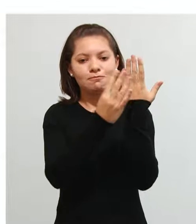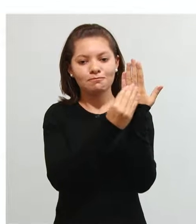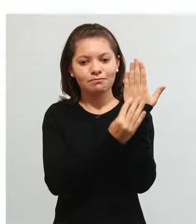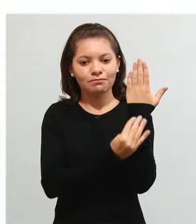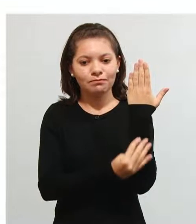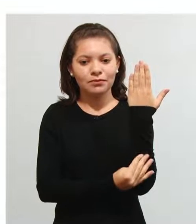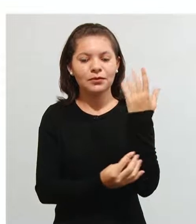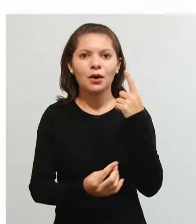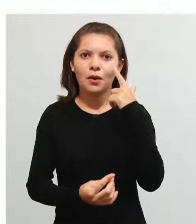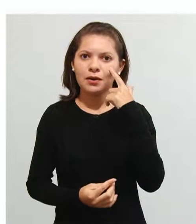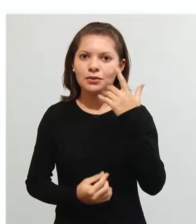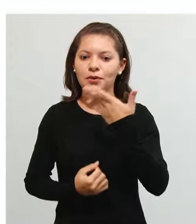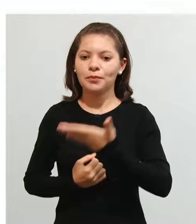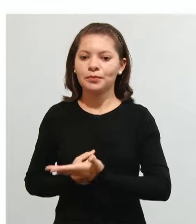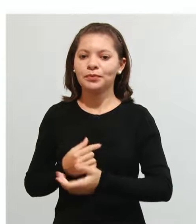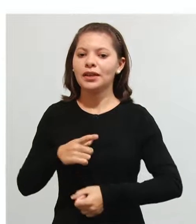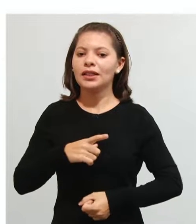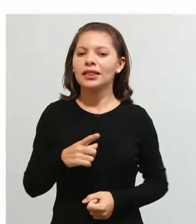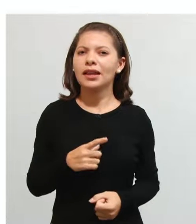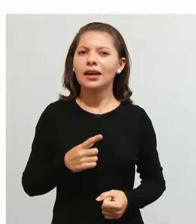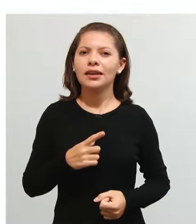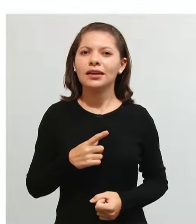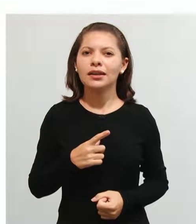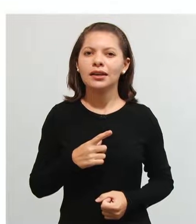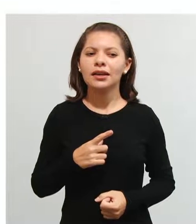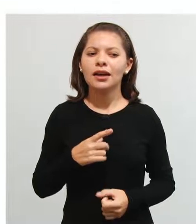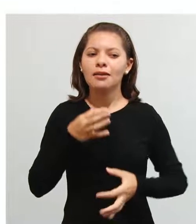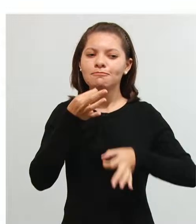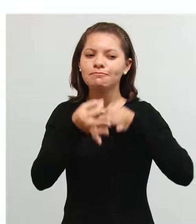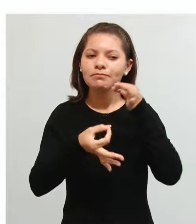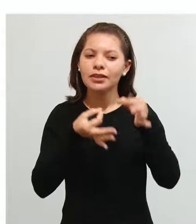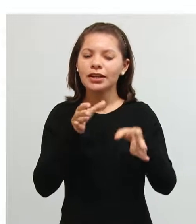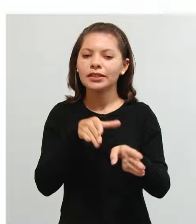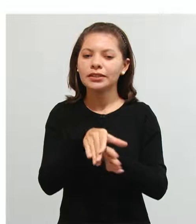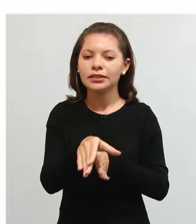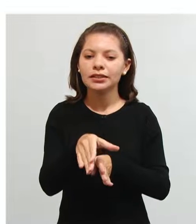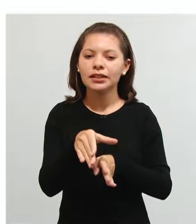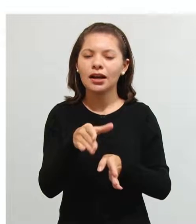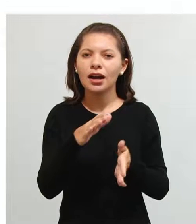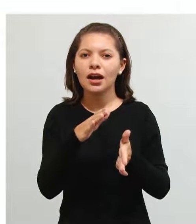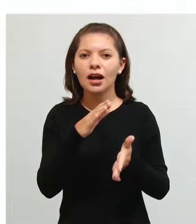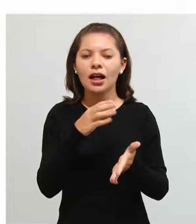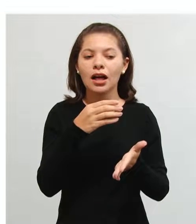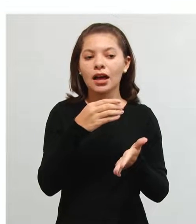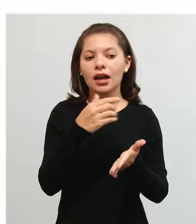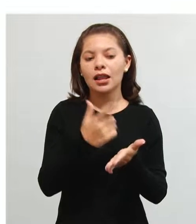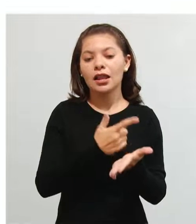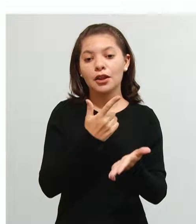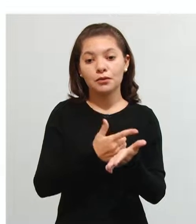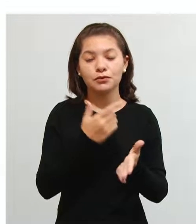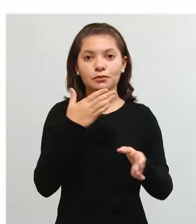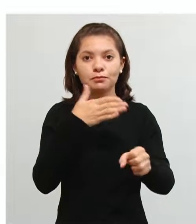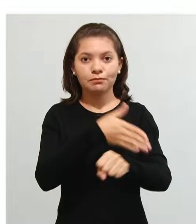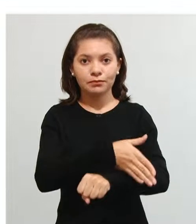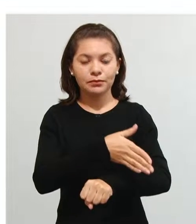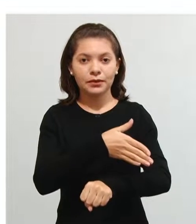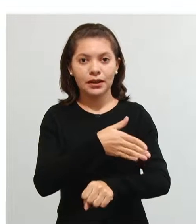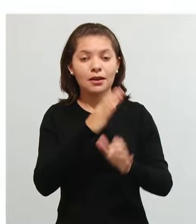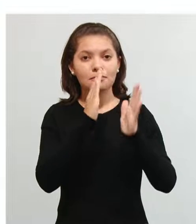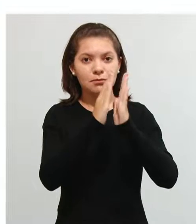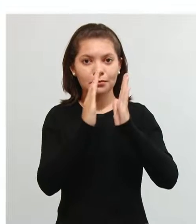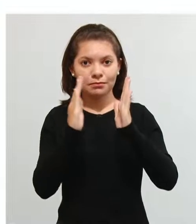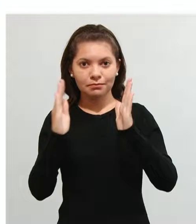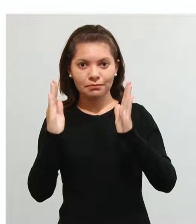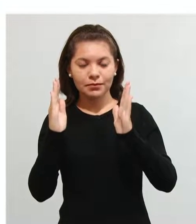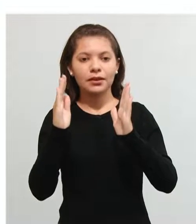tá? Olha só, eu trouxe para vocês aqui a indicação de alguns livros que vocês podem estar acessando na minha biblioteca